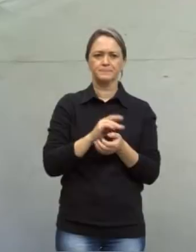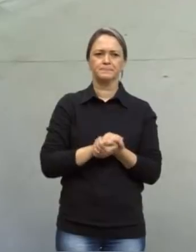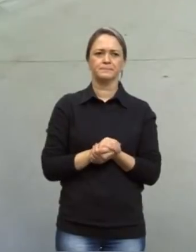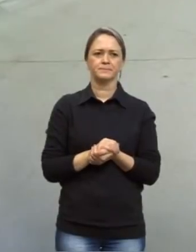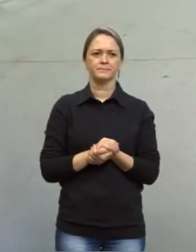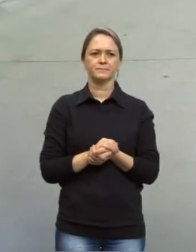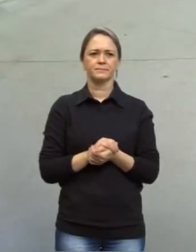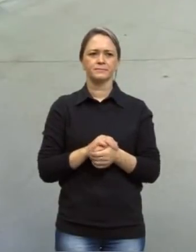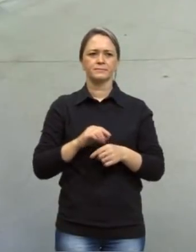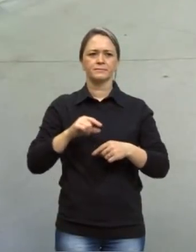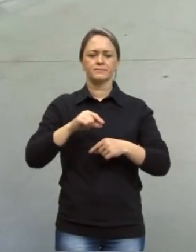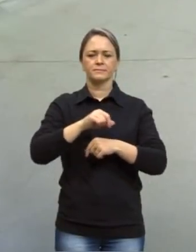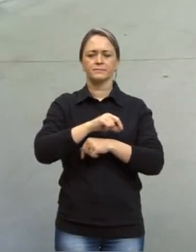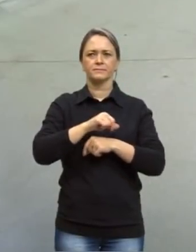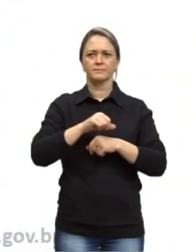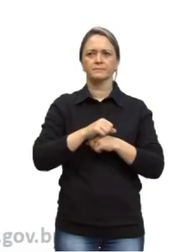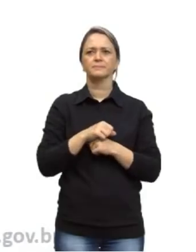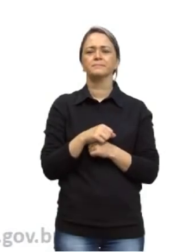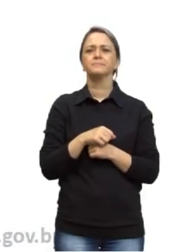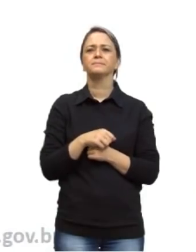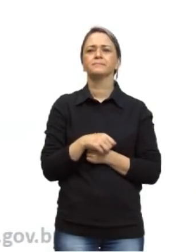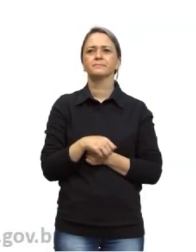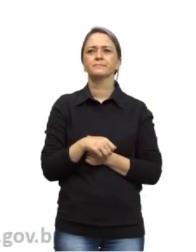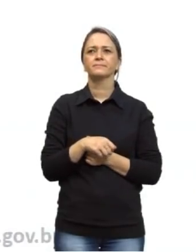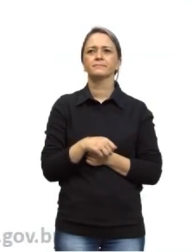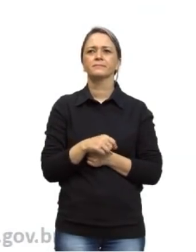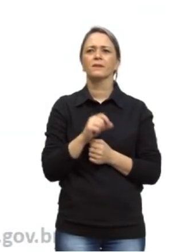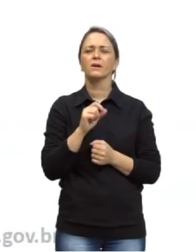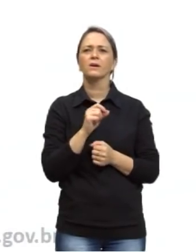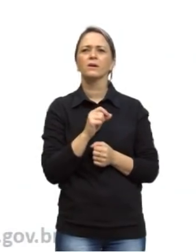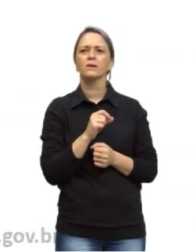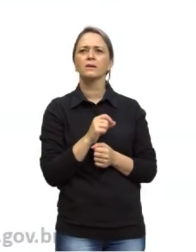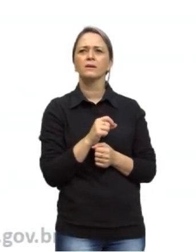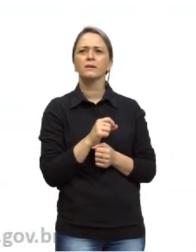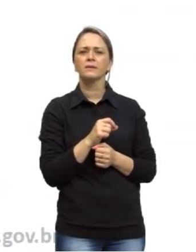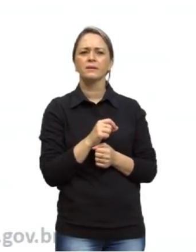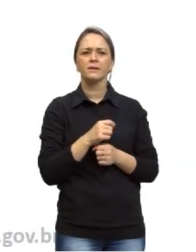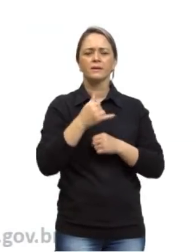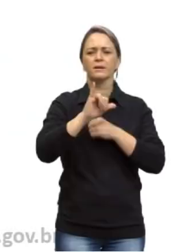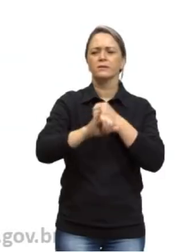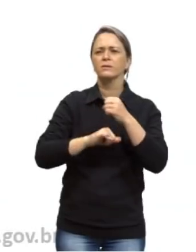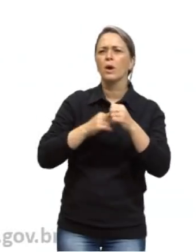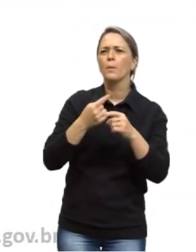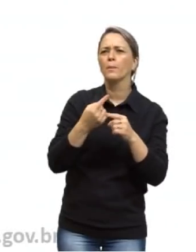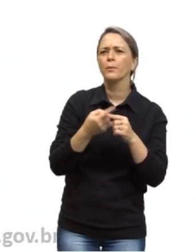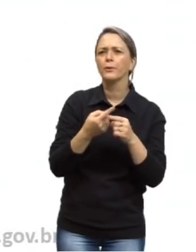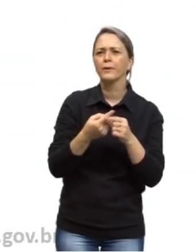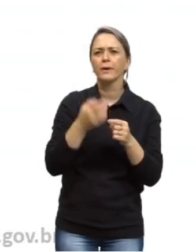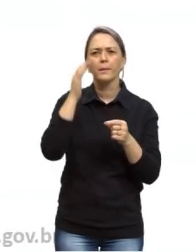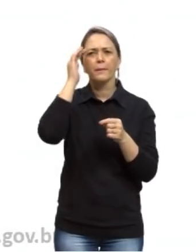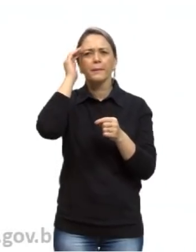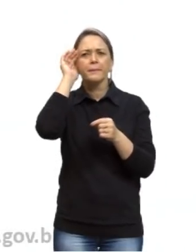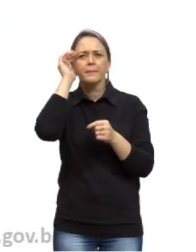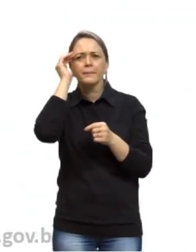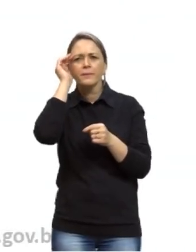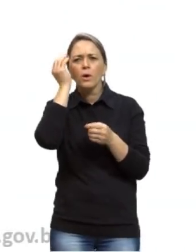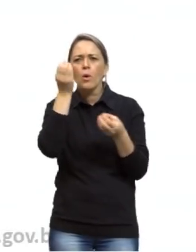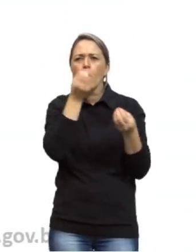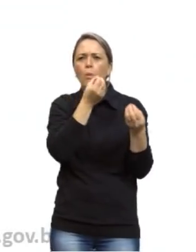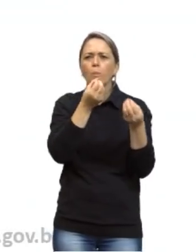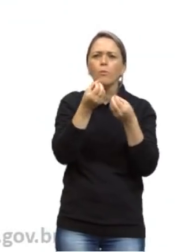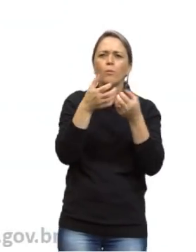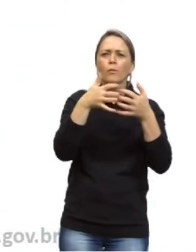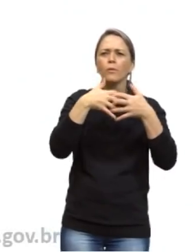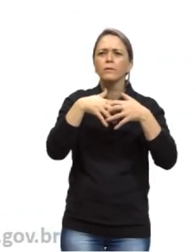vão passar por próximo porque que a gente vai trabalhar essa questão da eletronegatividade para a gente entender como é que